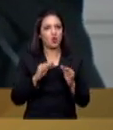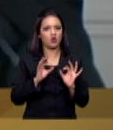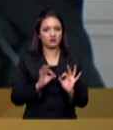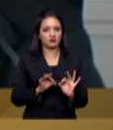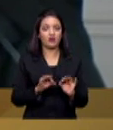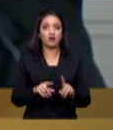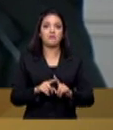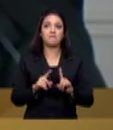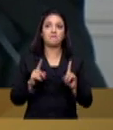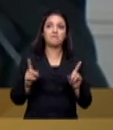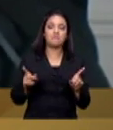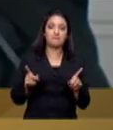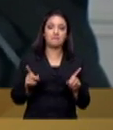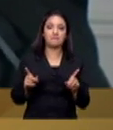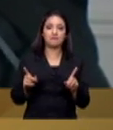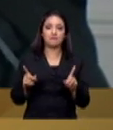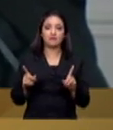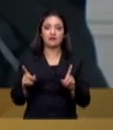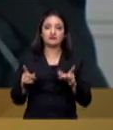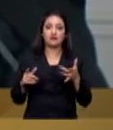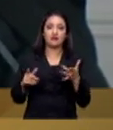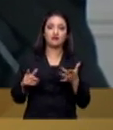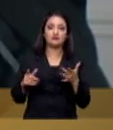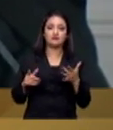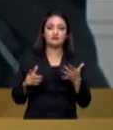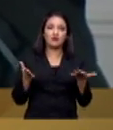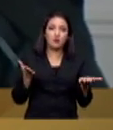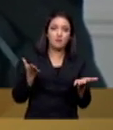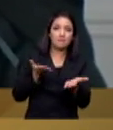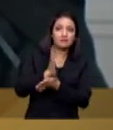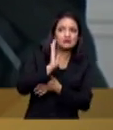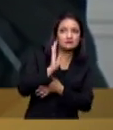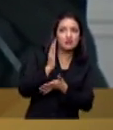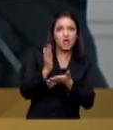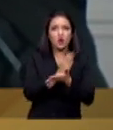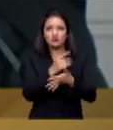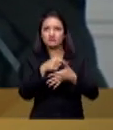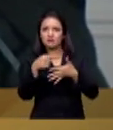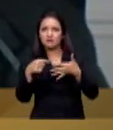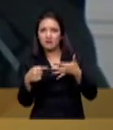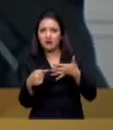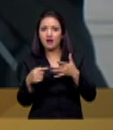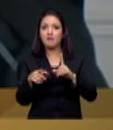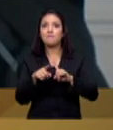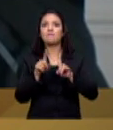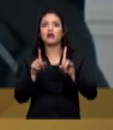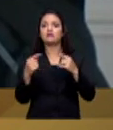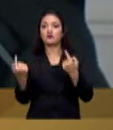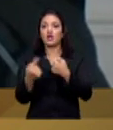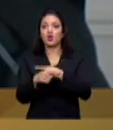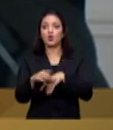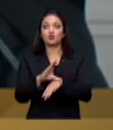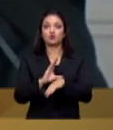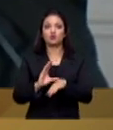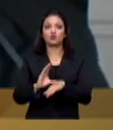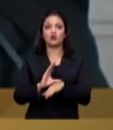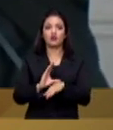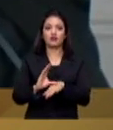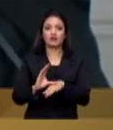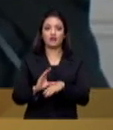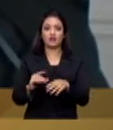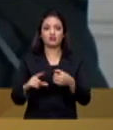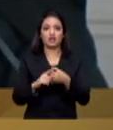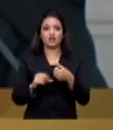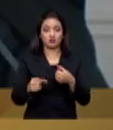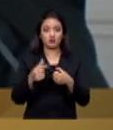para julgá-la parcialmente procedente, com a declaração de inconstitucionalidade do